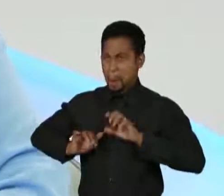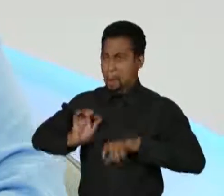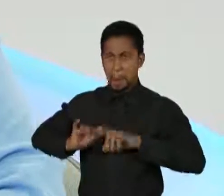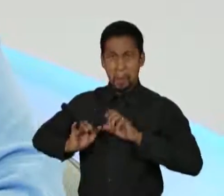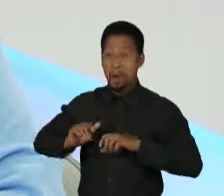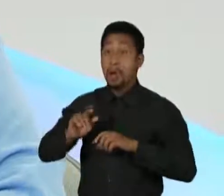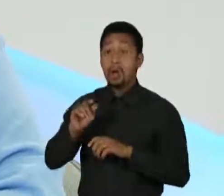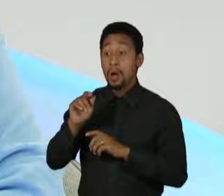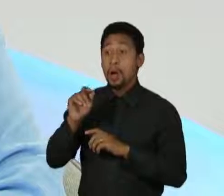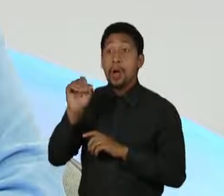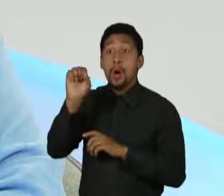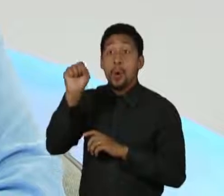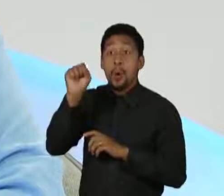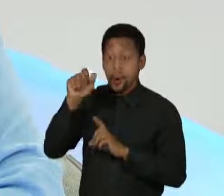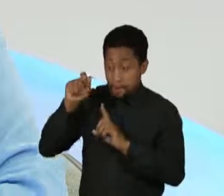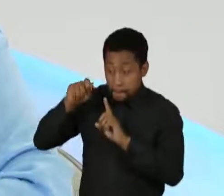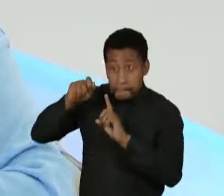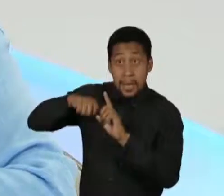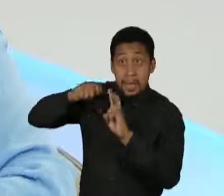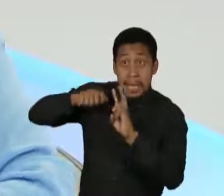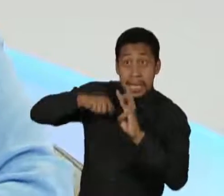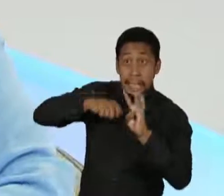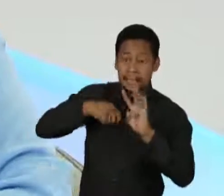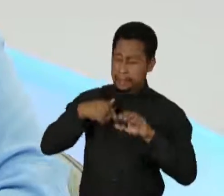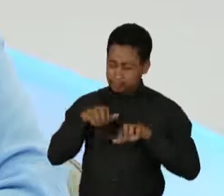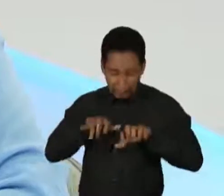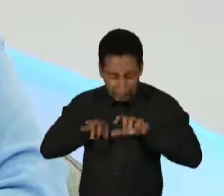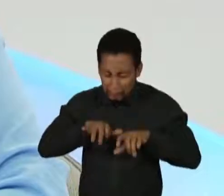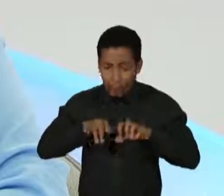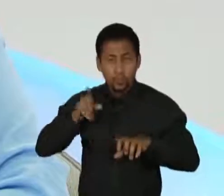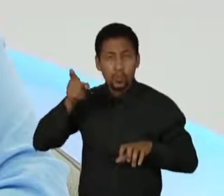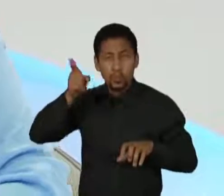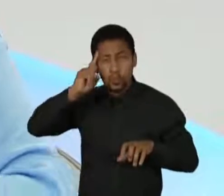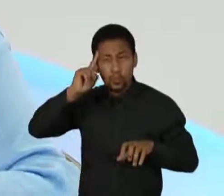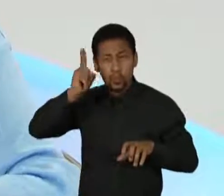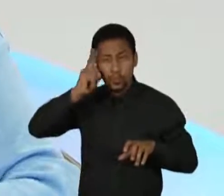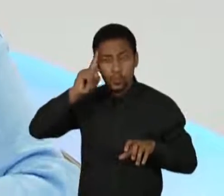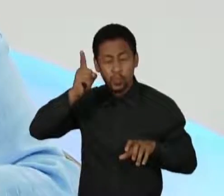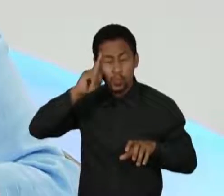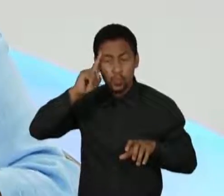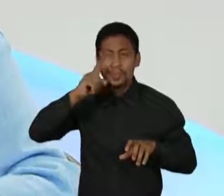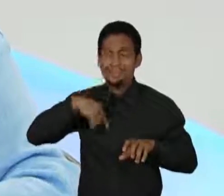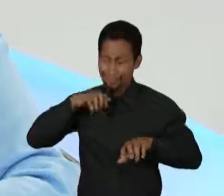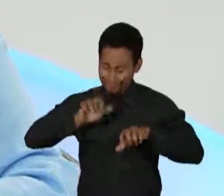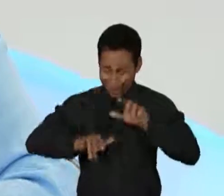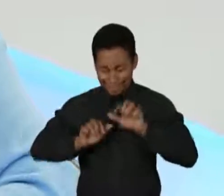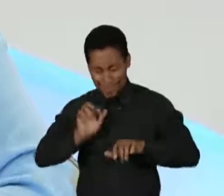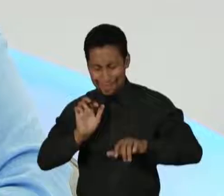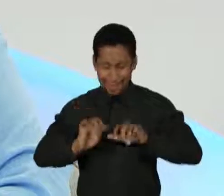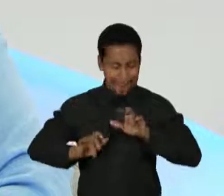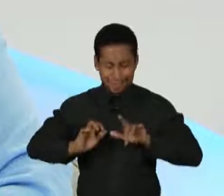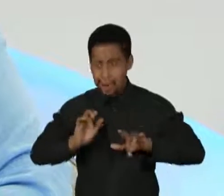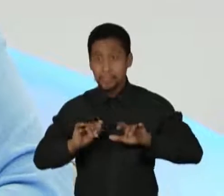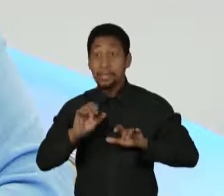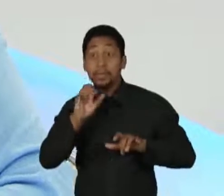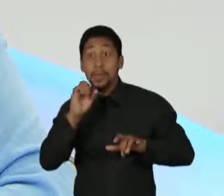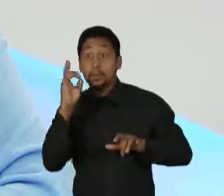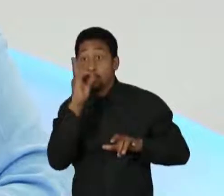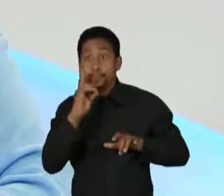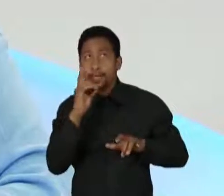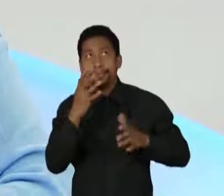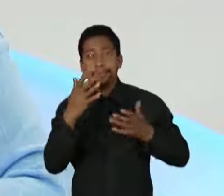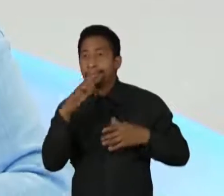meses escrevendo eh escrevendo todos os dias escrevendo às vezes 4 5 horas no final de semana